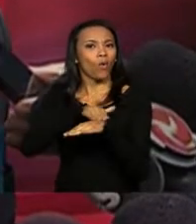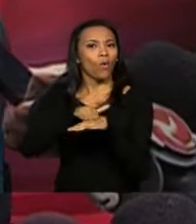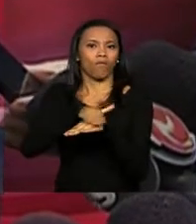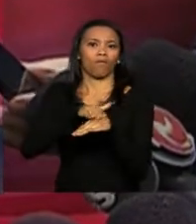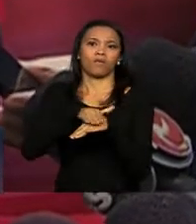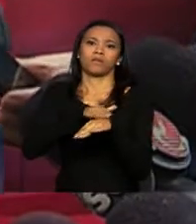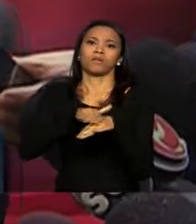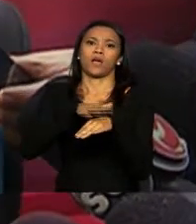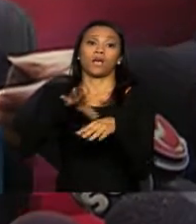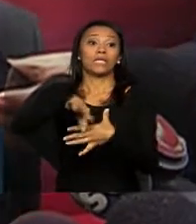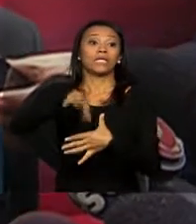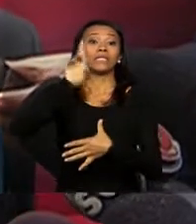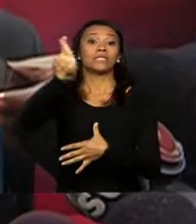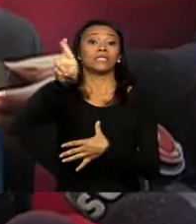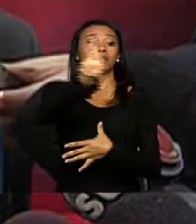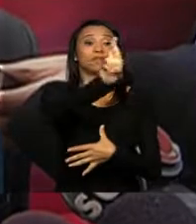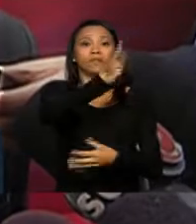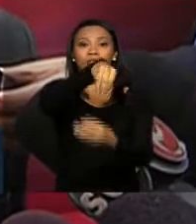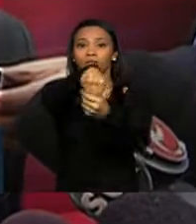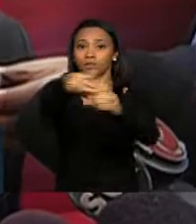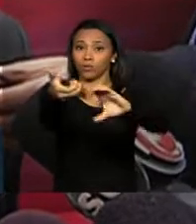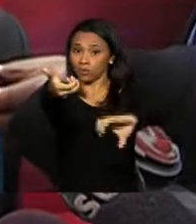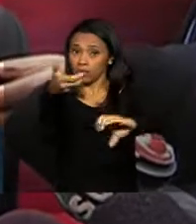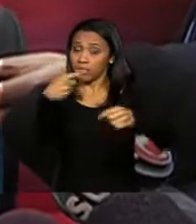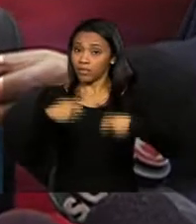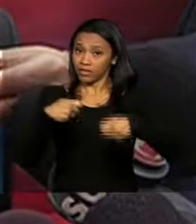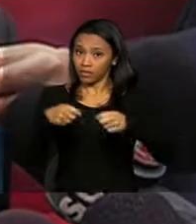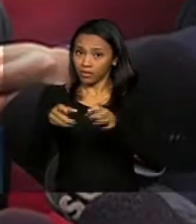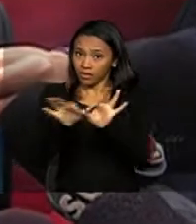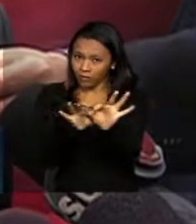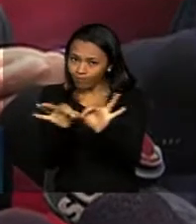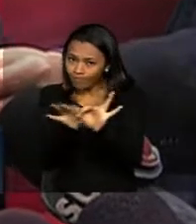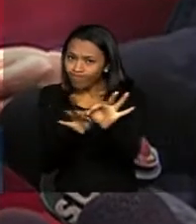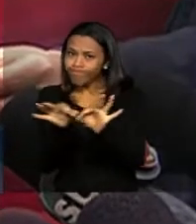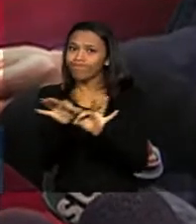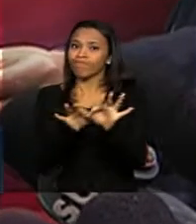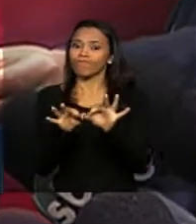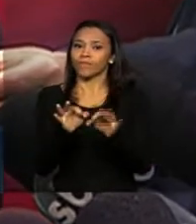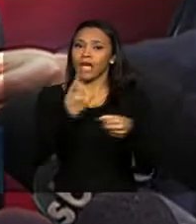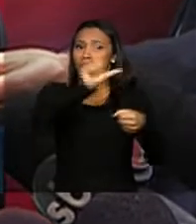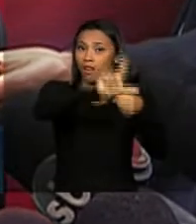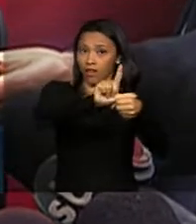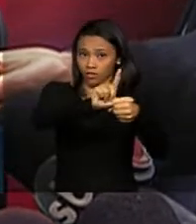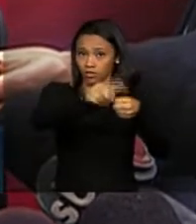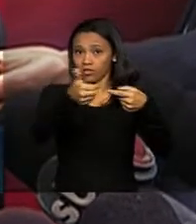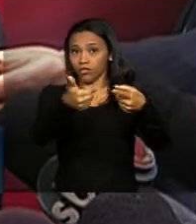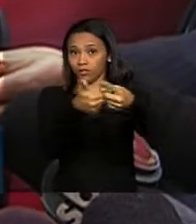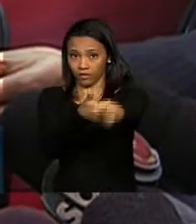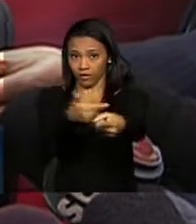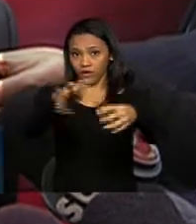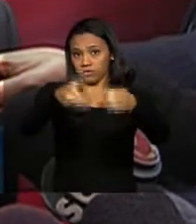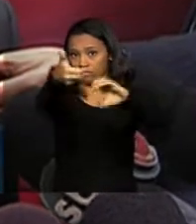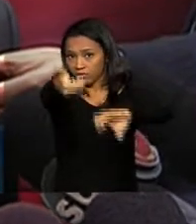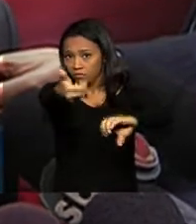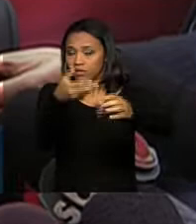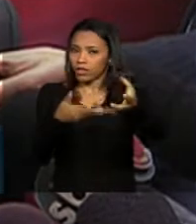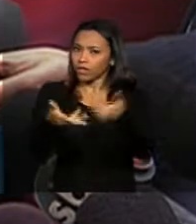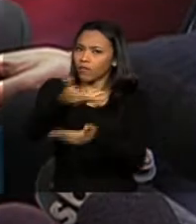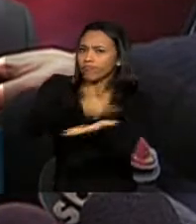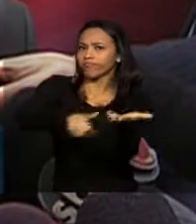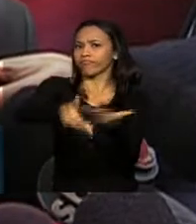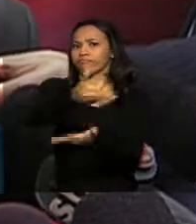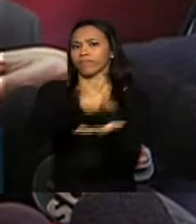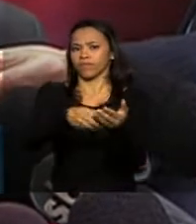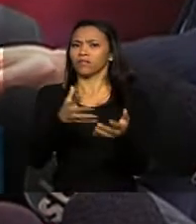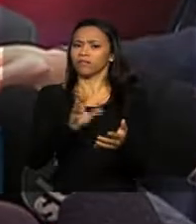nacional Tem que haver um ajustamento entre o executivo e o legislativo e eu penso que isto está sendo feito particularmente